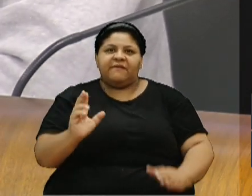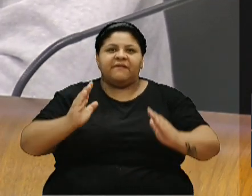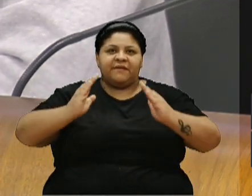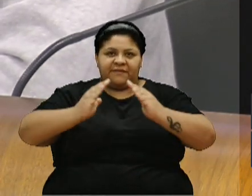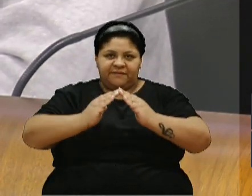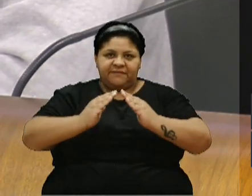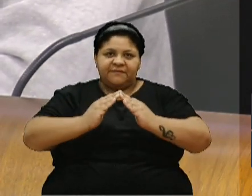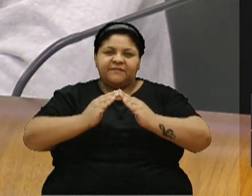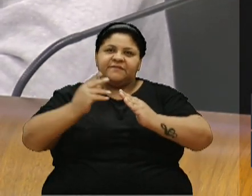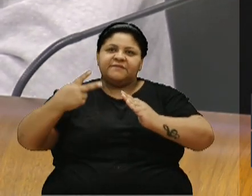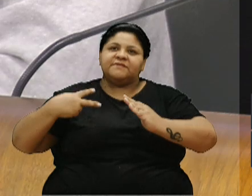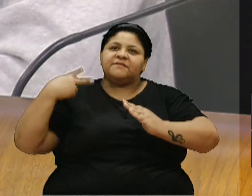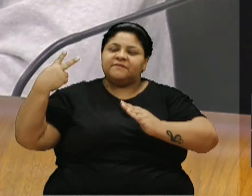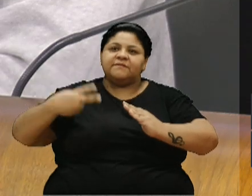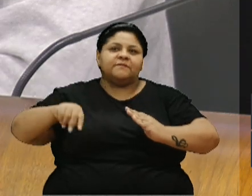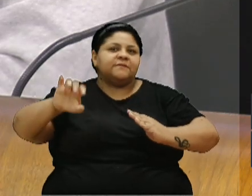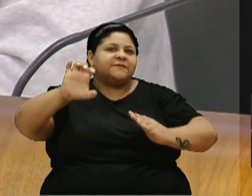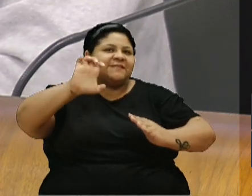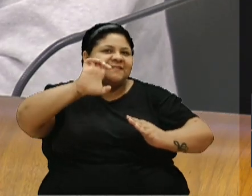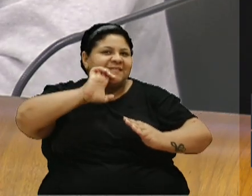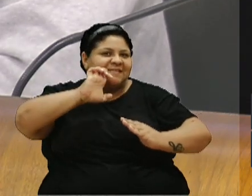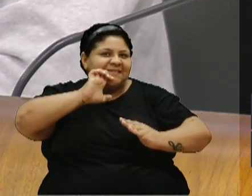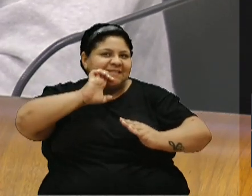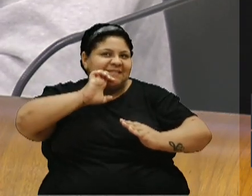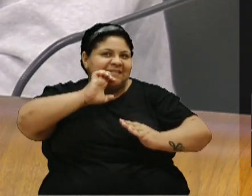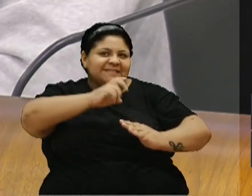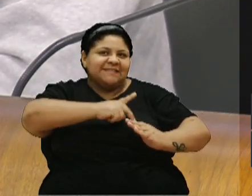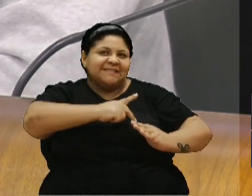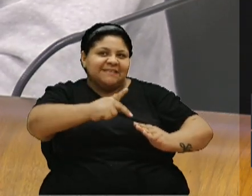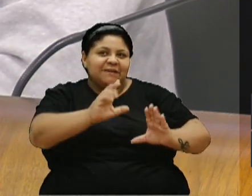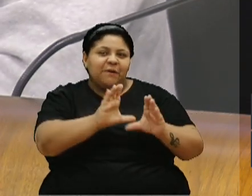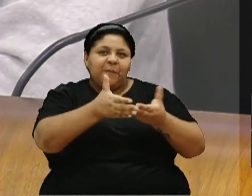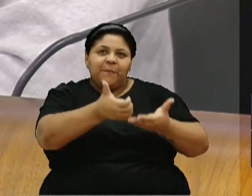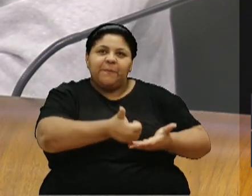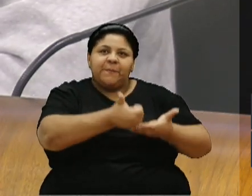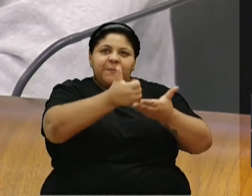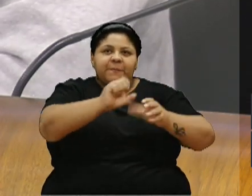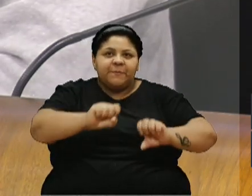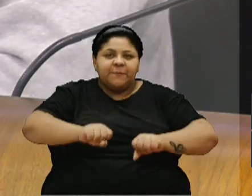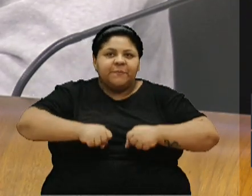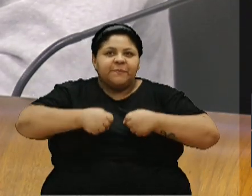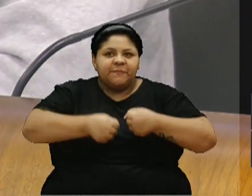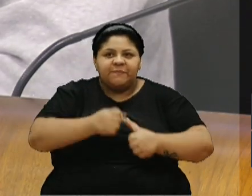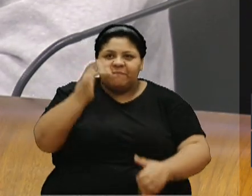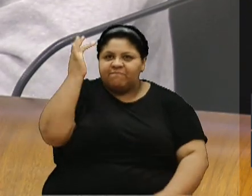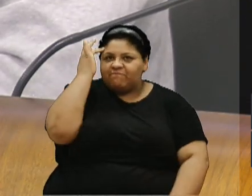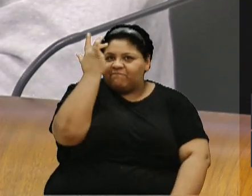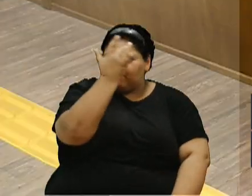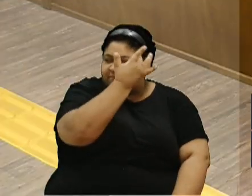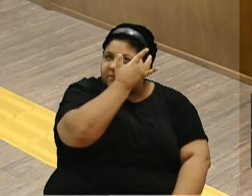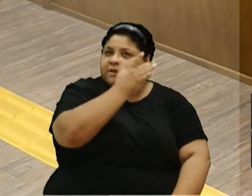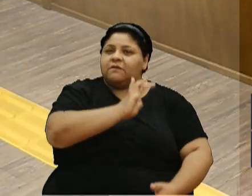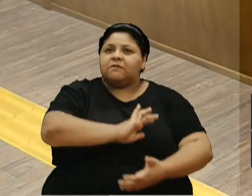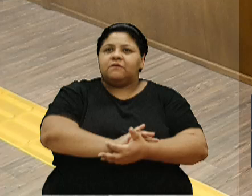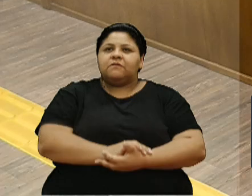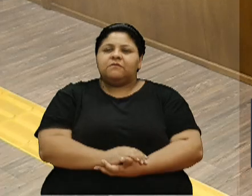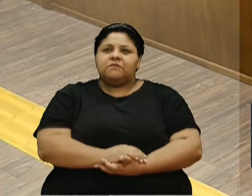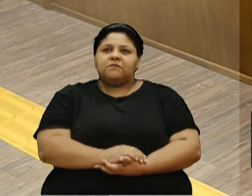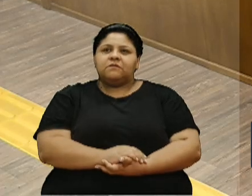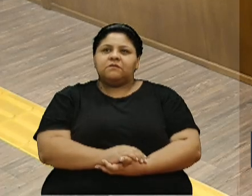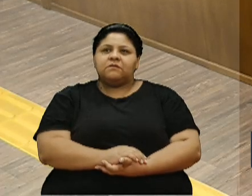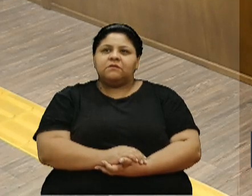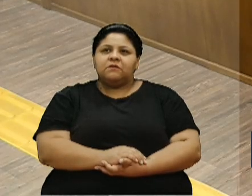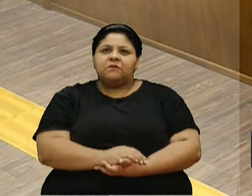casa, a vereadora Estela Balardim, que preside a Frente Parlamentar em Defesa da Saúde Mental.